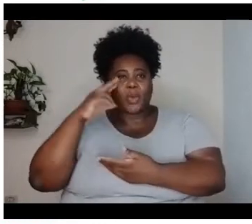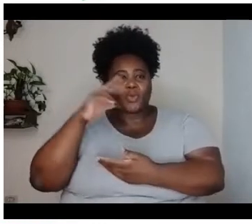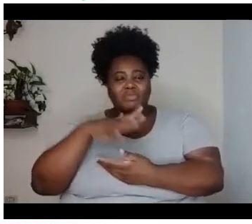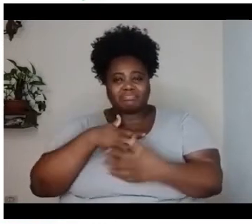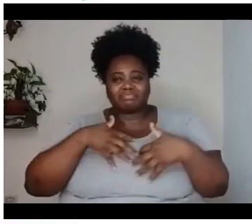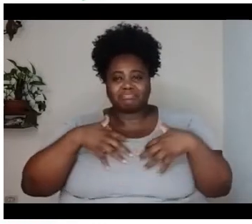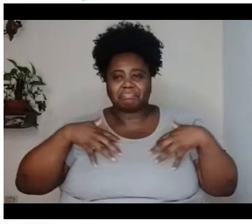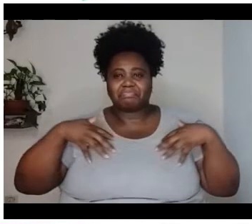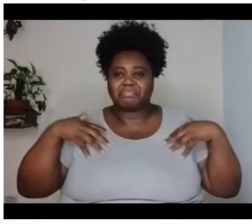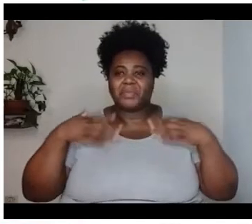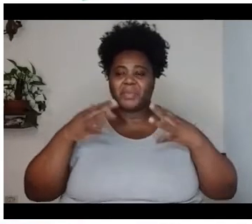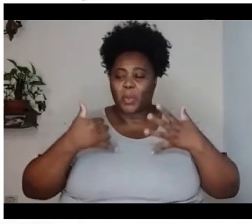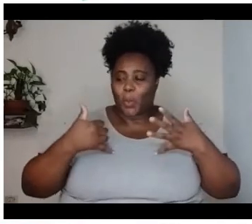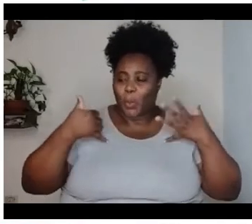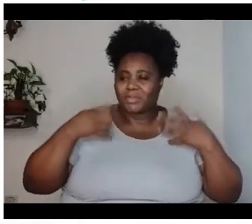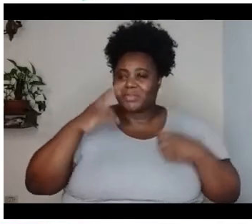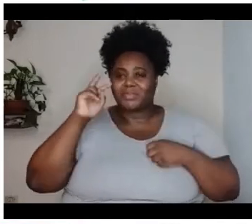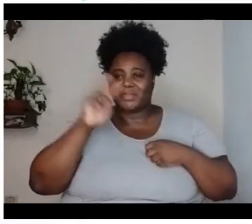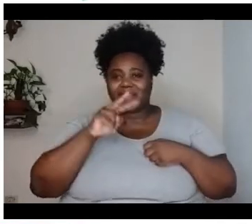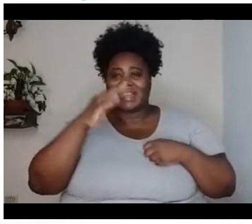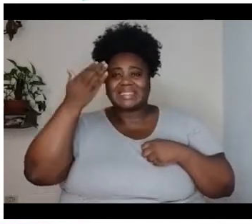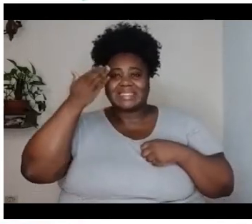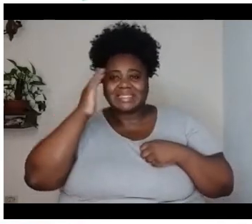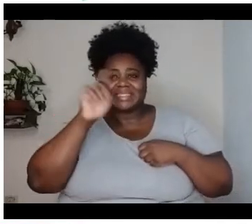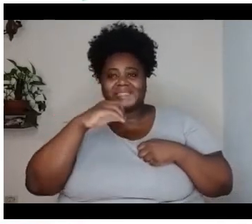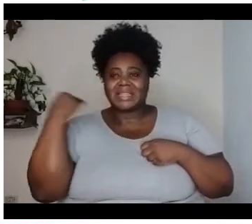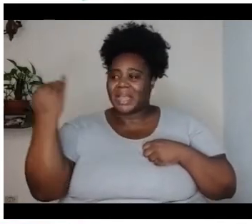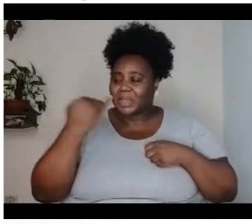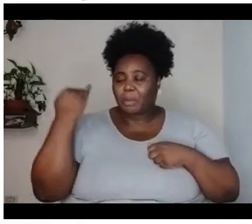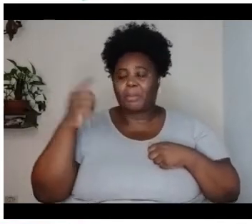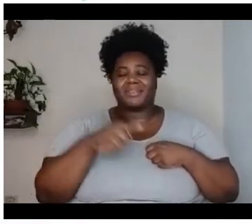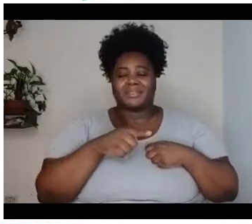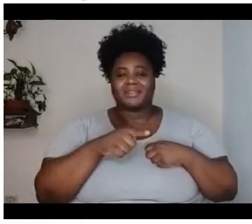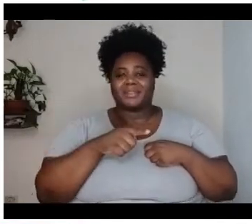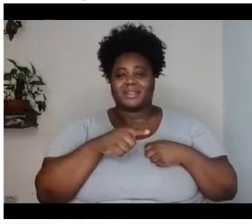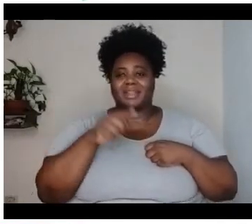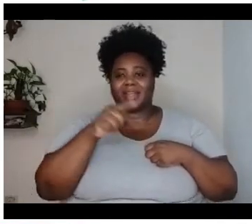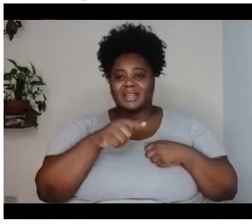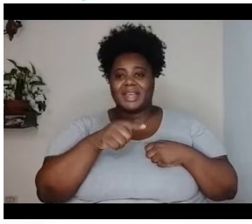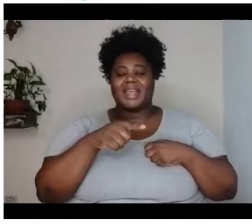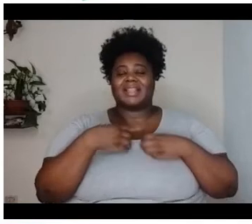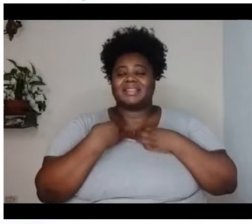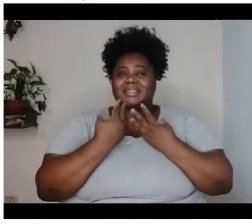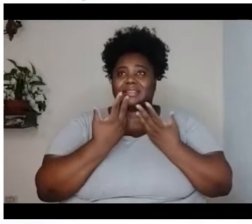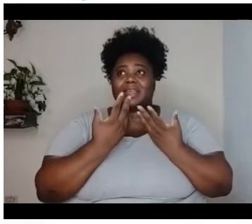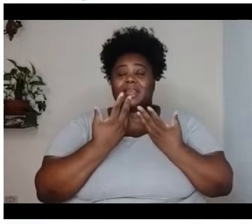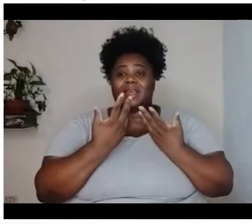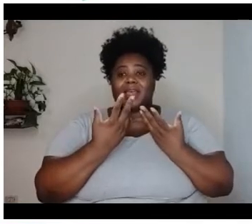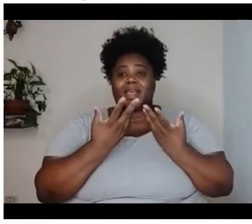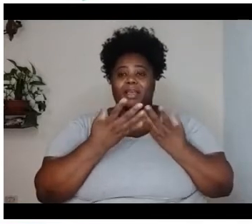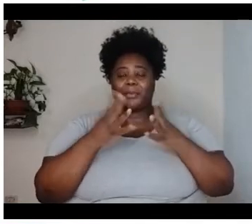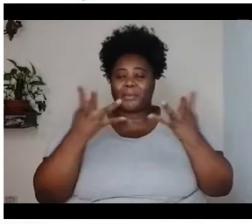deu um orgulho de dizer, elas entenderam a importância, elas estavam tão dignas,